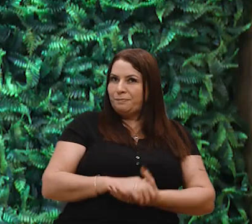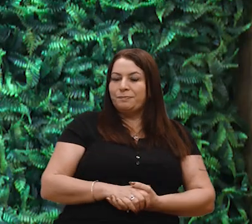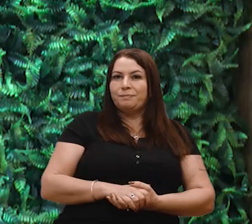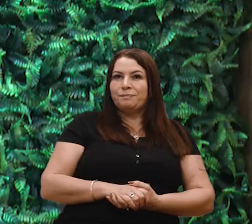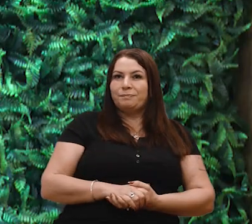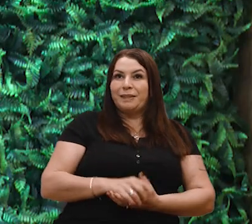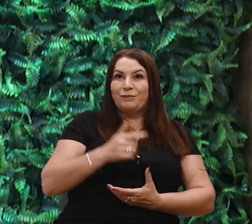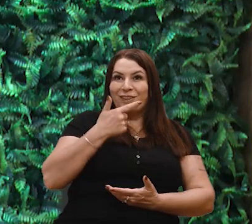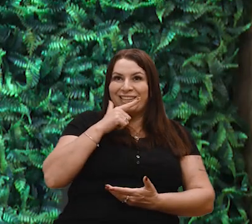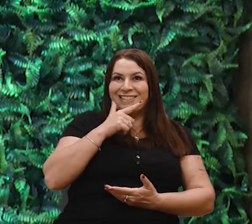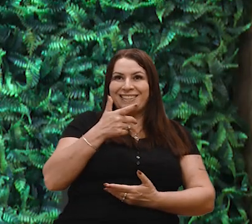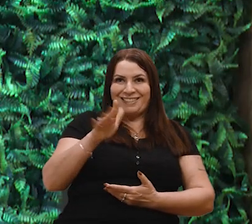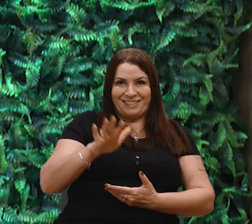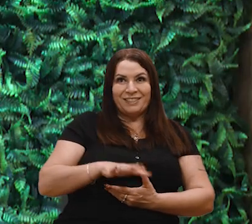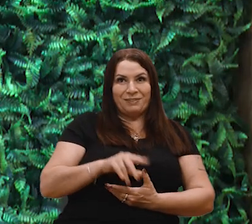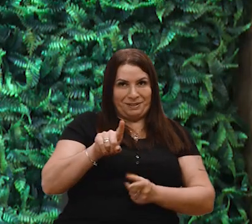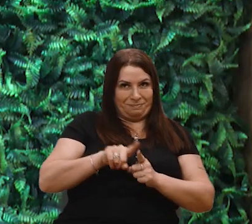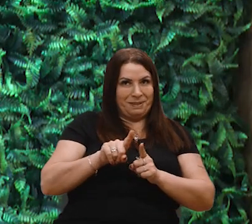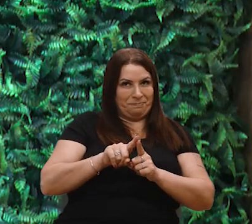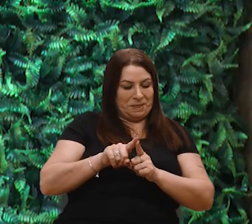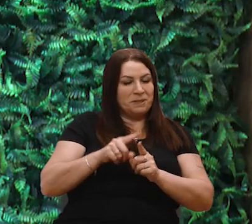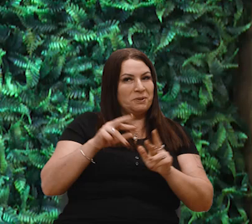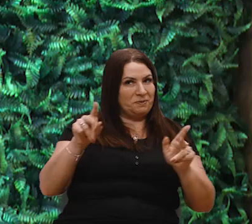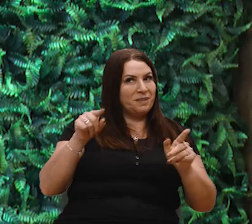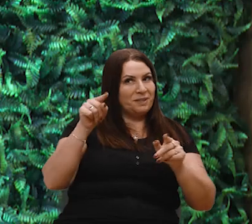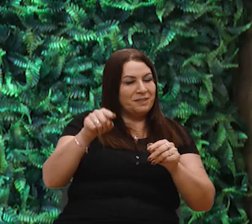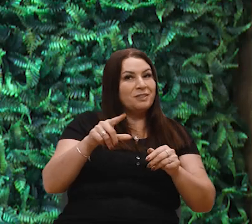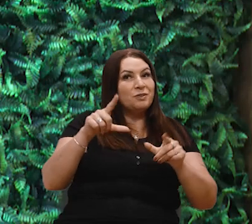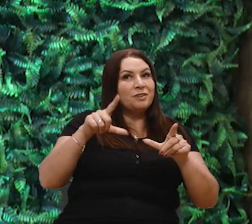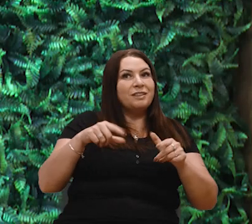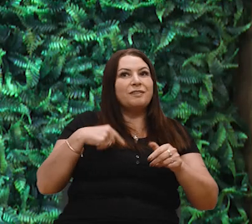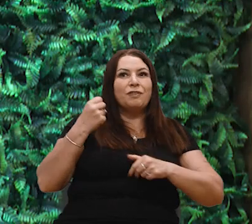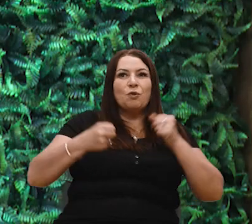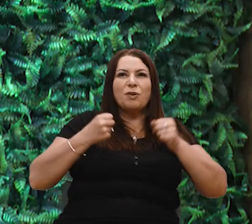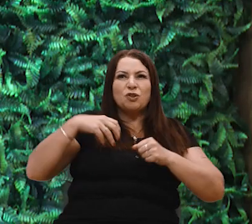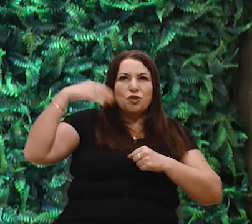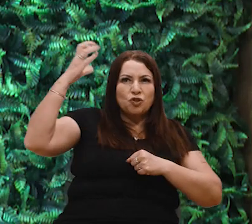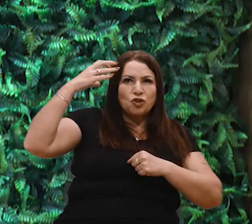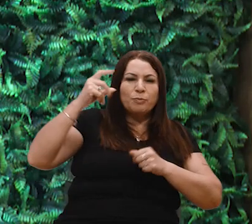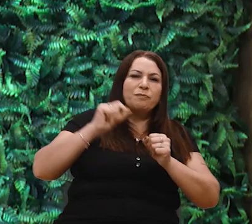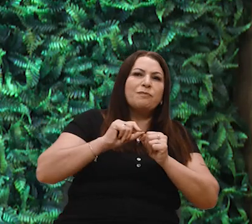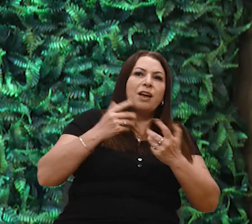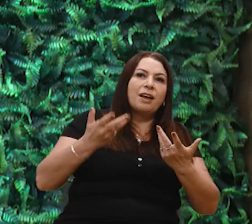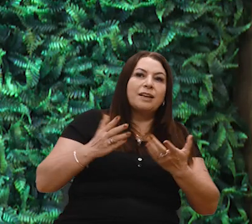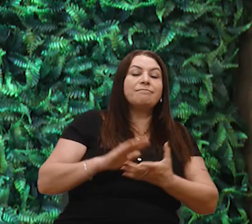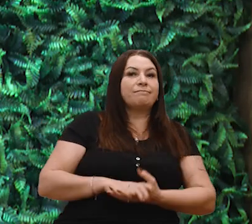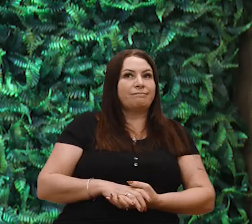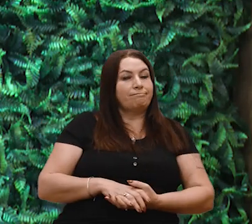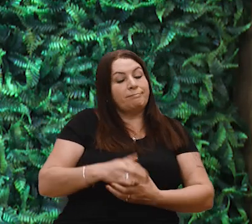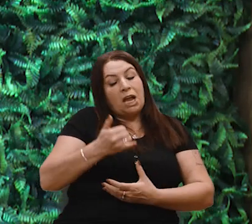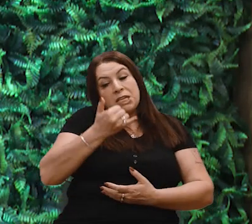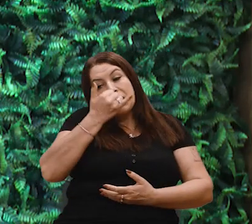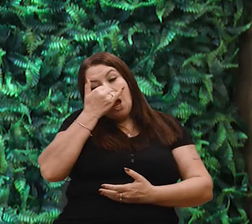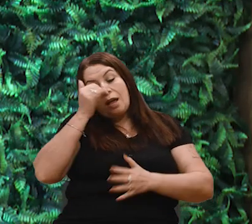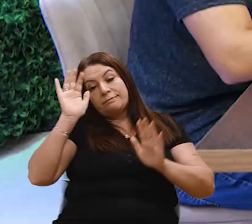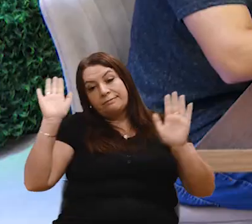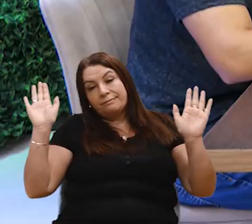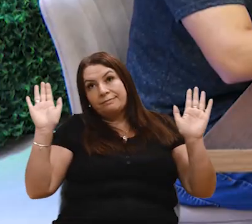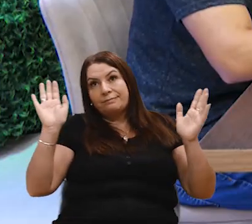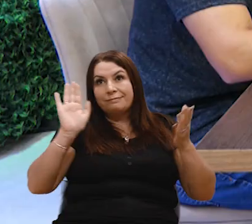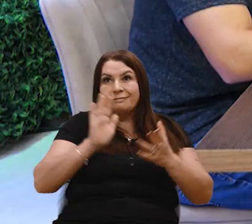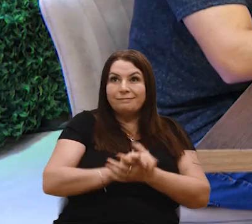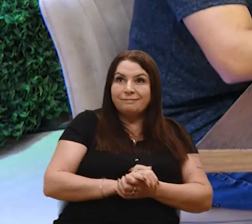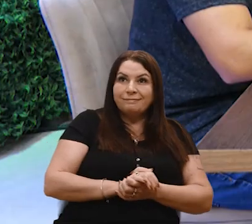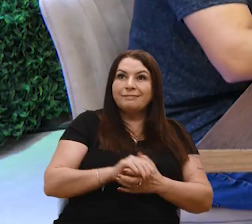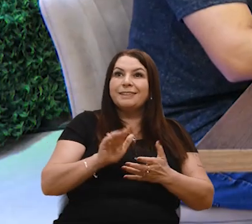eu acho sensacional. É. Eu dou risada muito às vezes, inclusive, em várias situações. Tá correndo com chuva, como é que faz? Não é fácil. Azar,